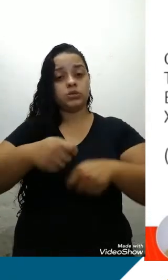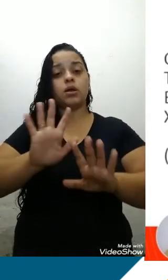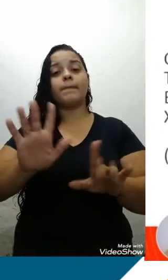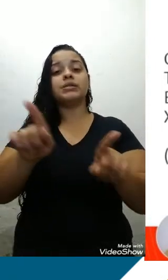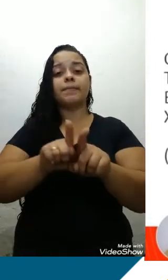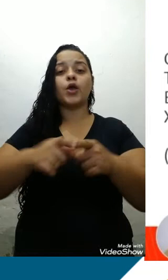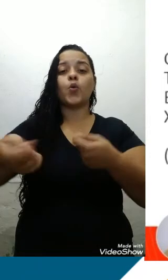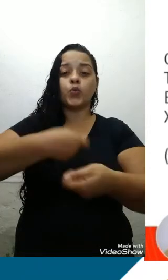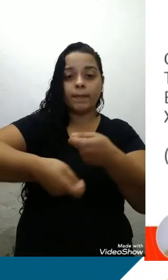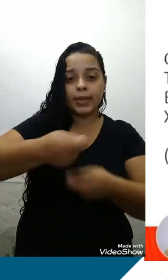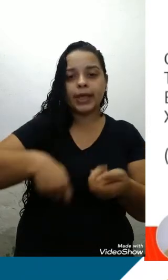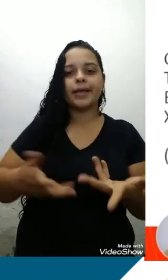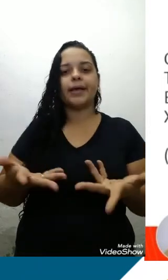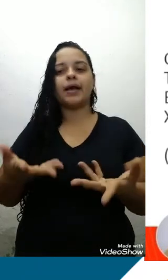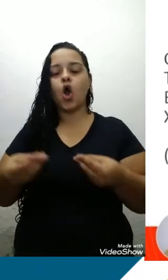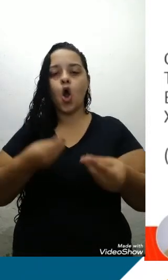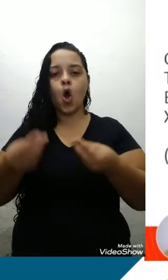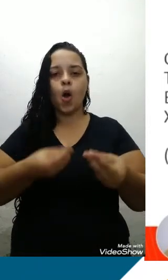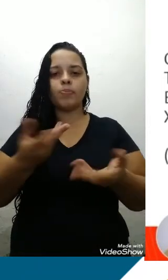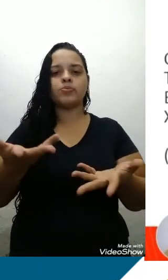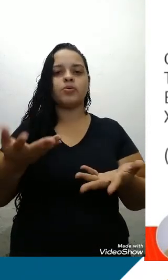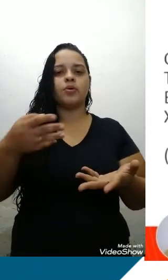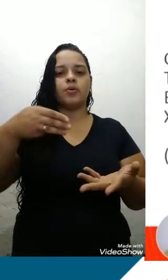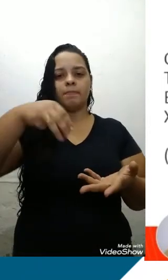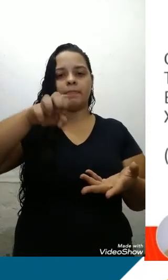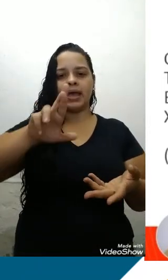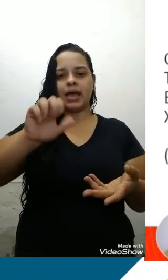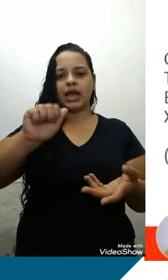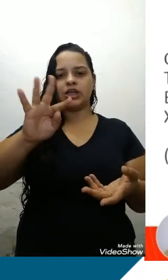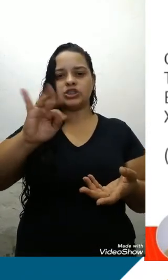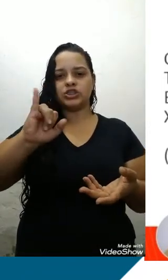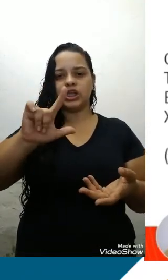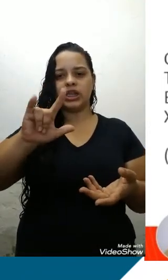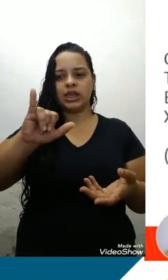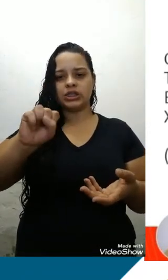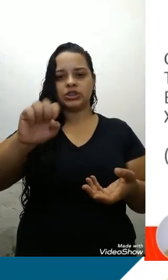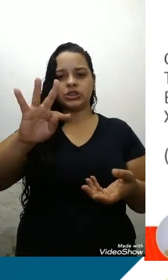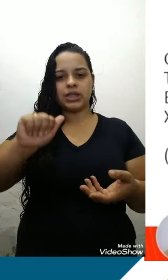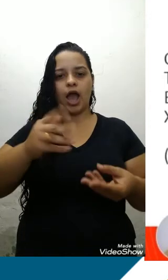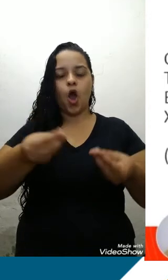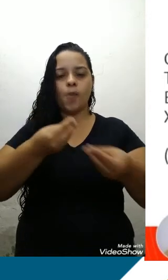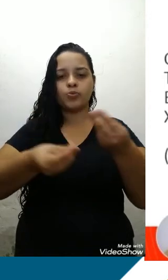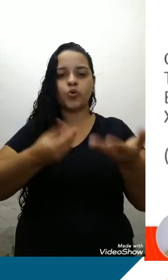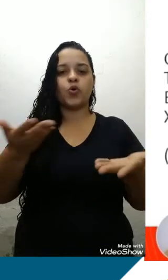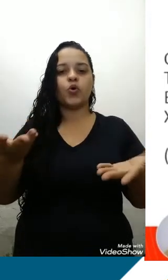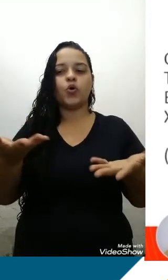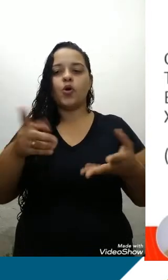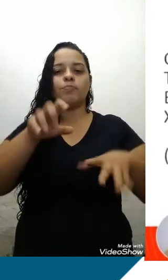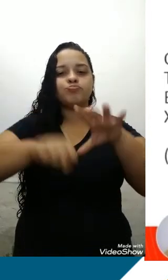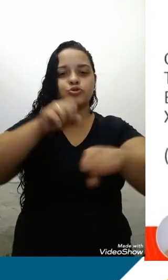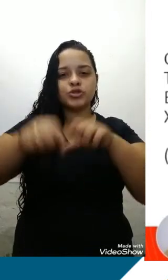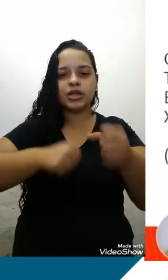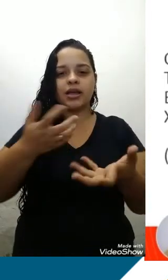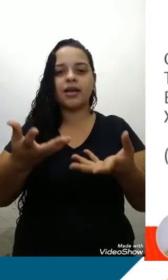a questão da economia, com a adoção das práticas mercantilistas, de acumulação de metais, de